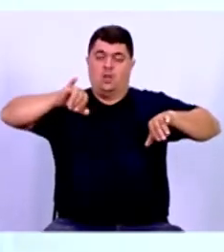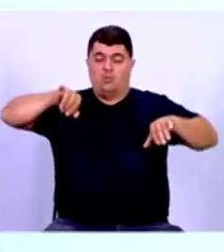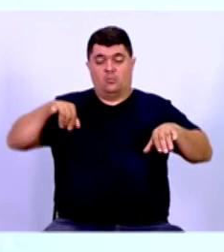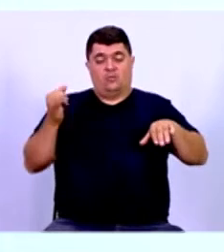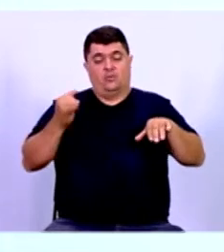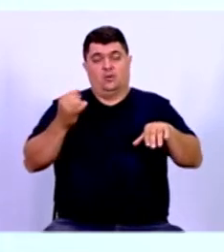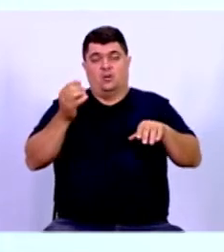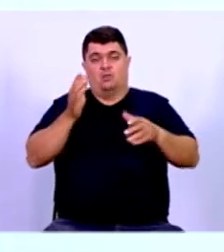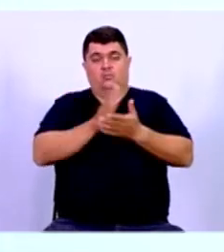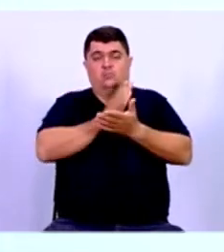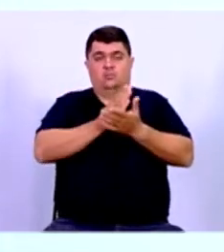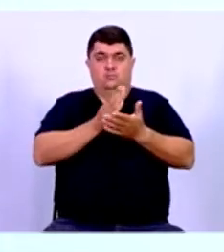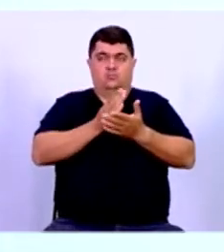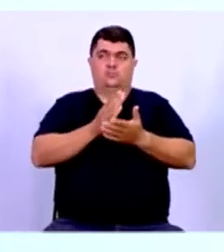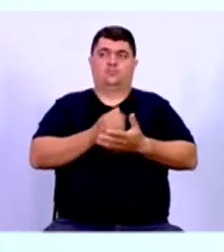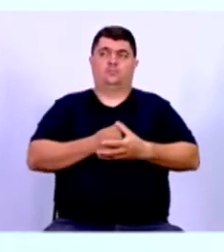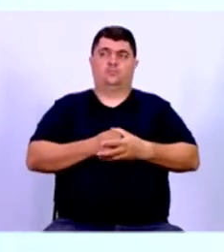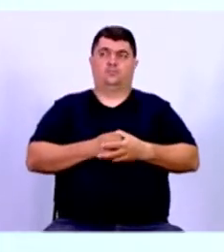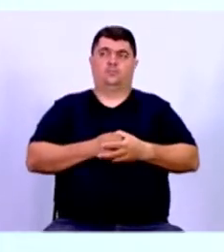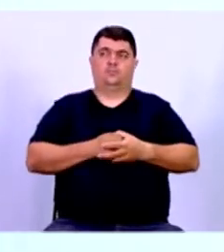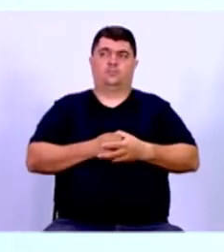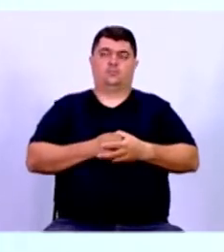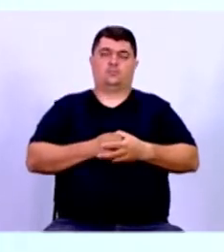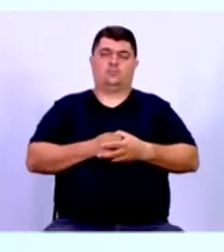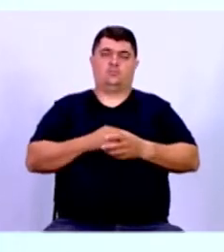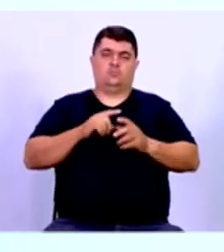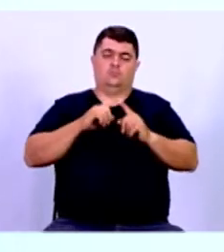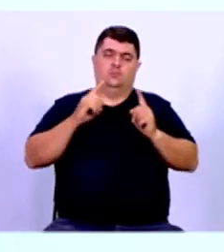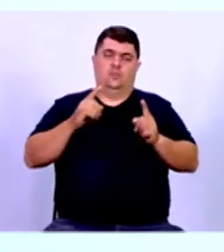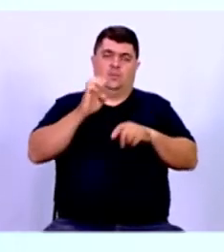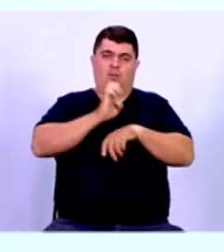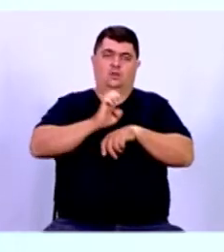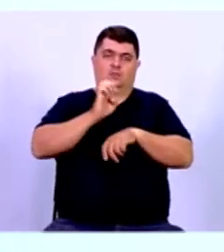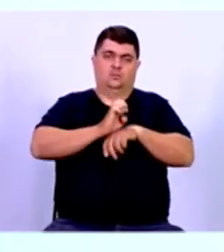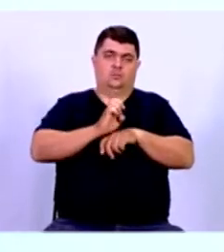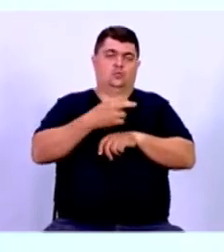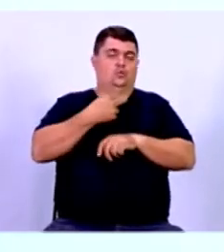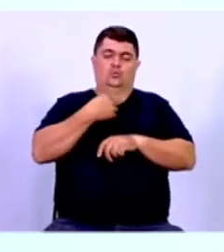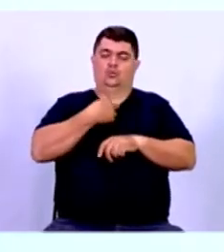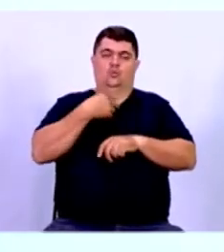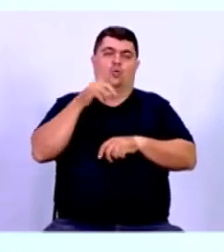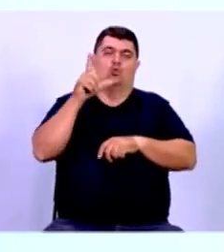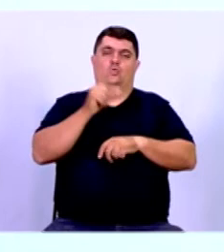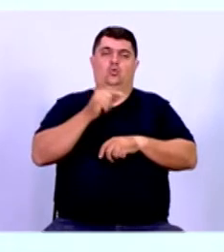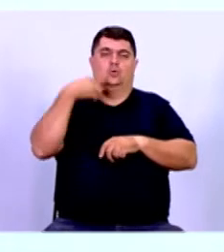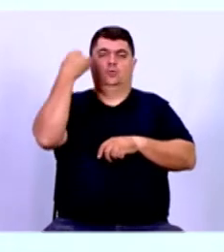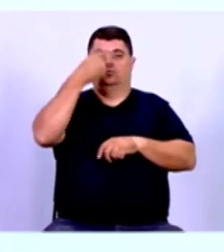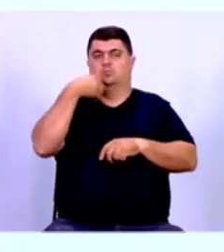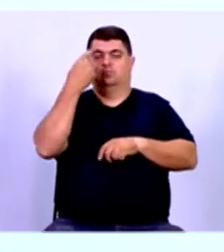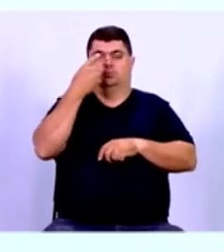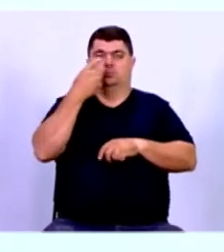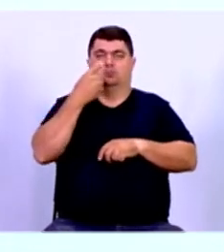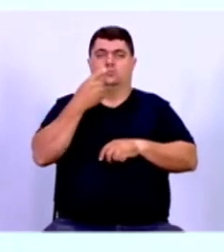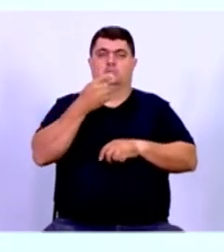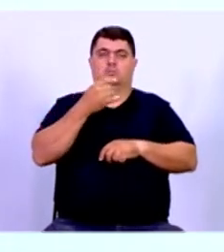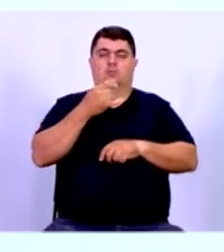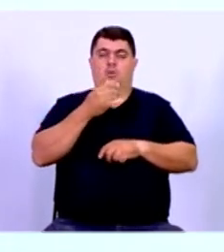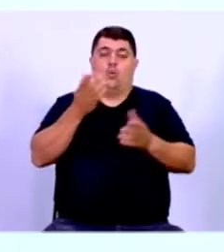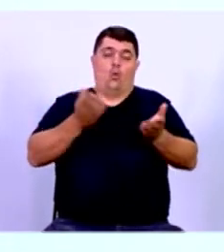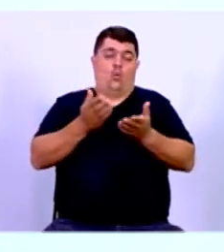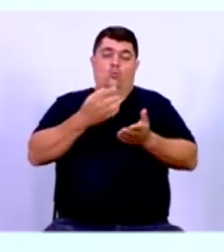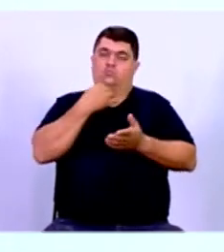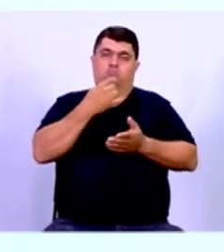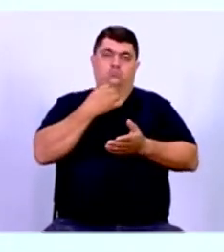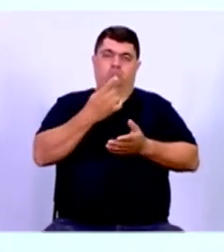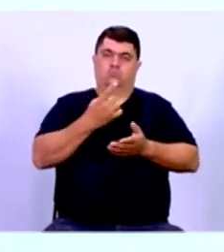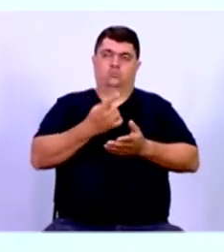das atividades que estão sendo realizadas. Mas o estágio em si, ele não pode ser, você não pode aproveitar, hoje pelo menos, hoje